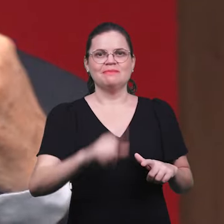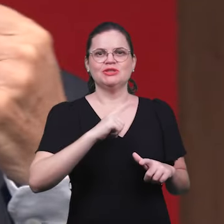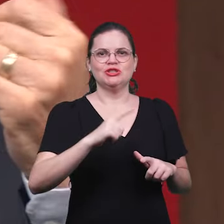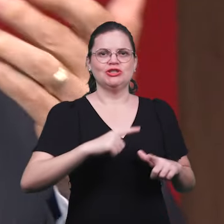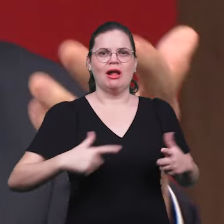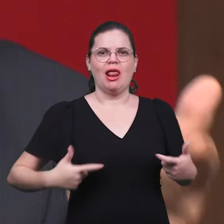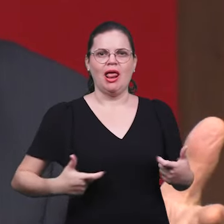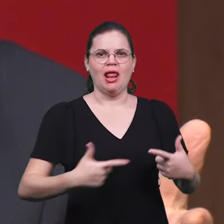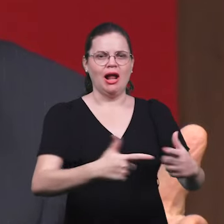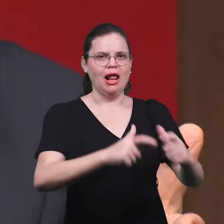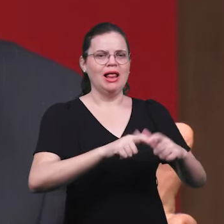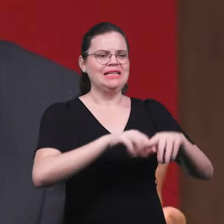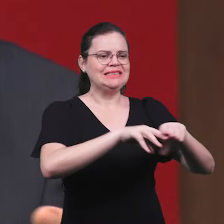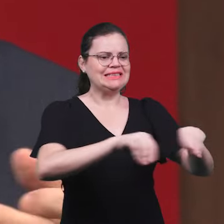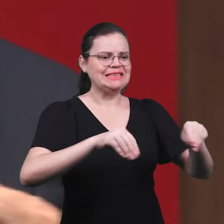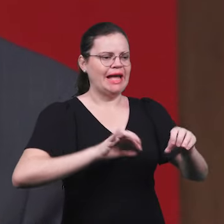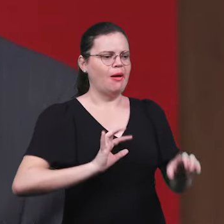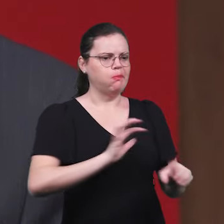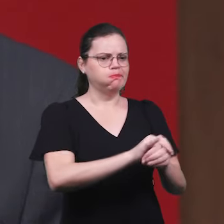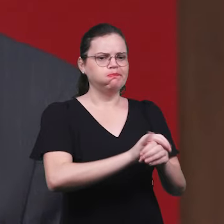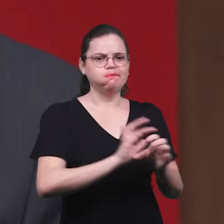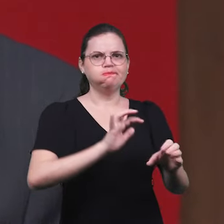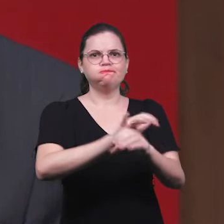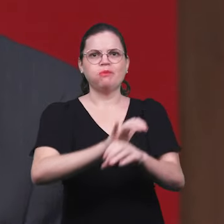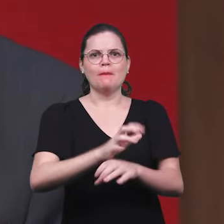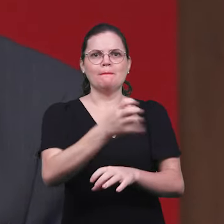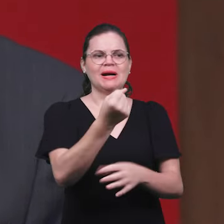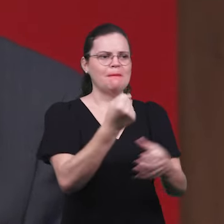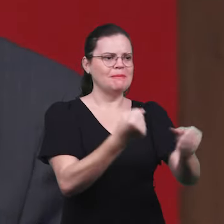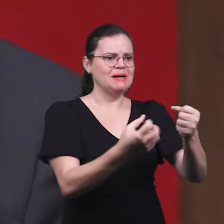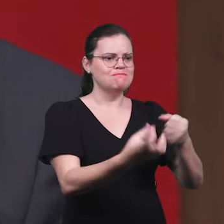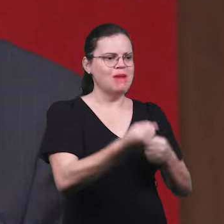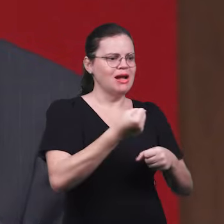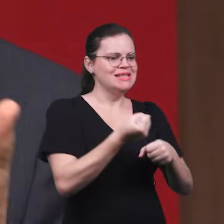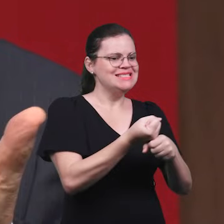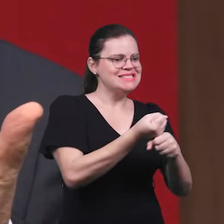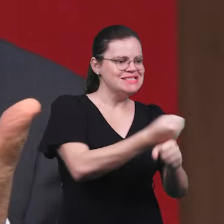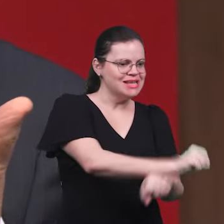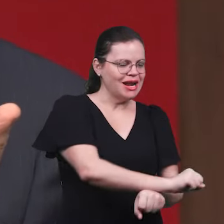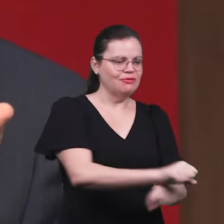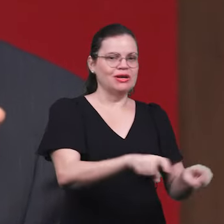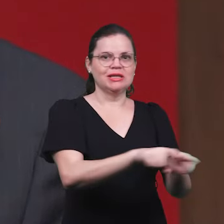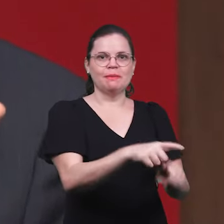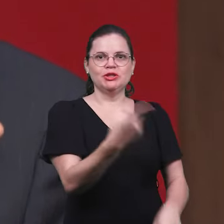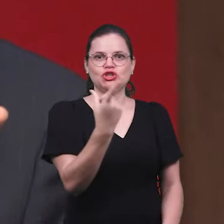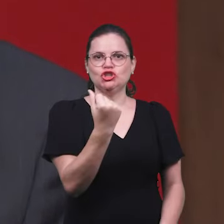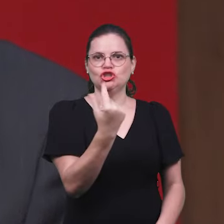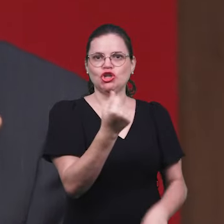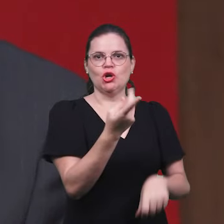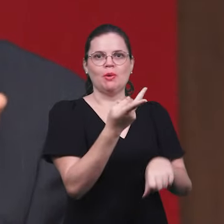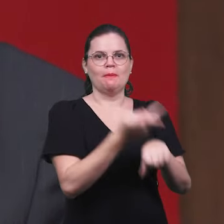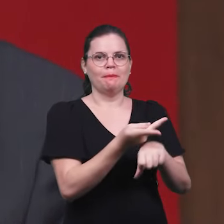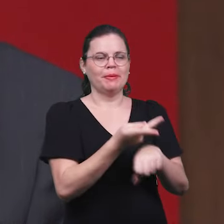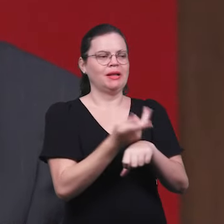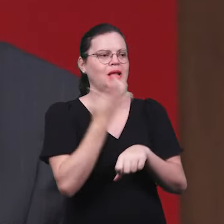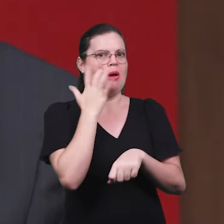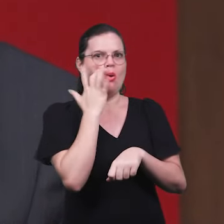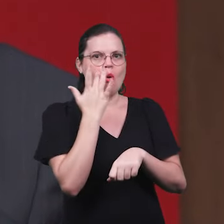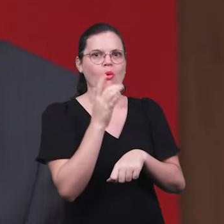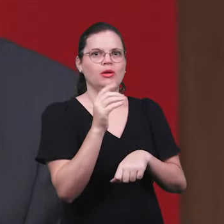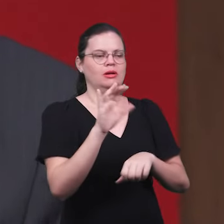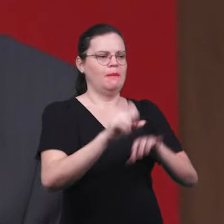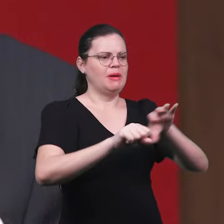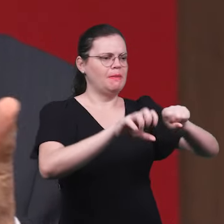saques, conquistando regiões, gerando escravos, mas também muita riqueza, né? Eles traziam muita